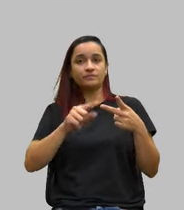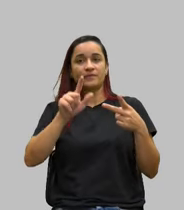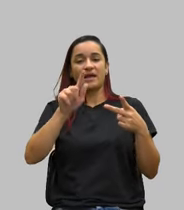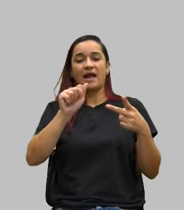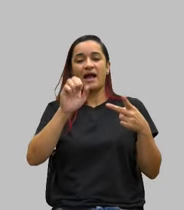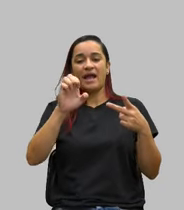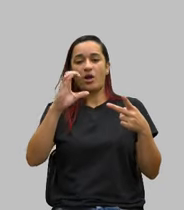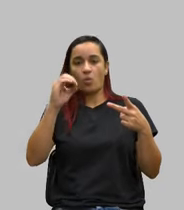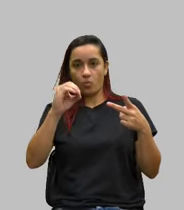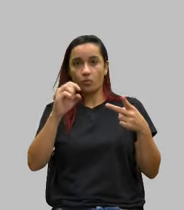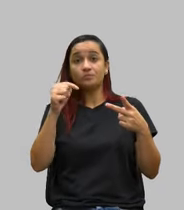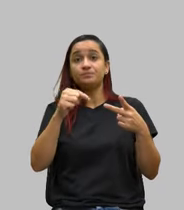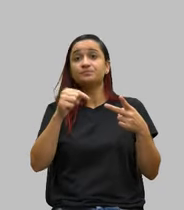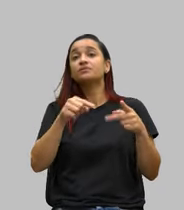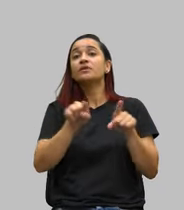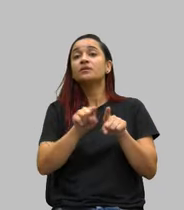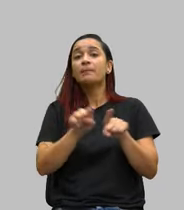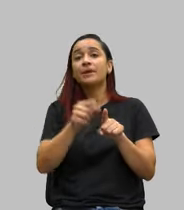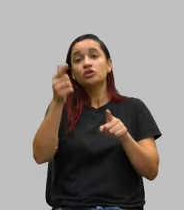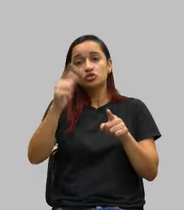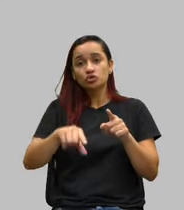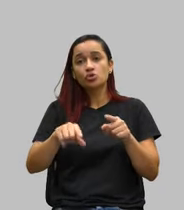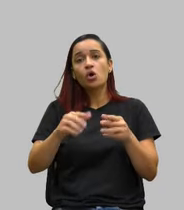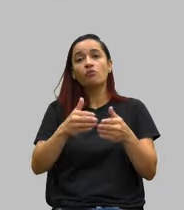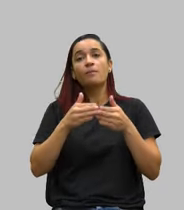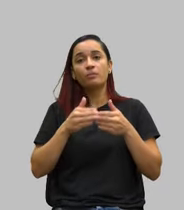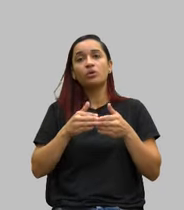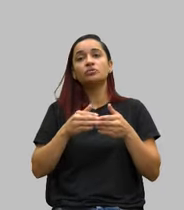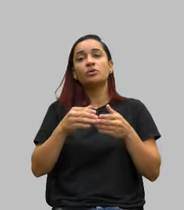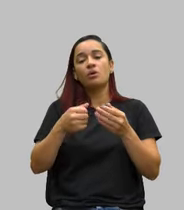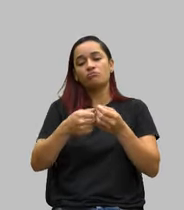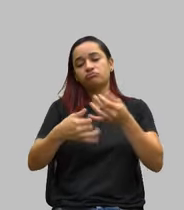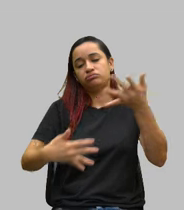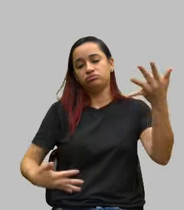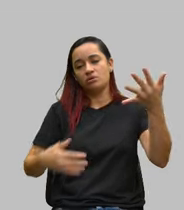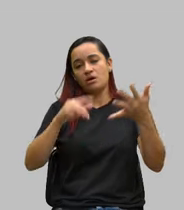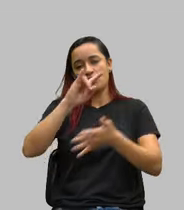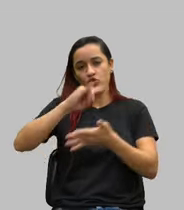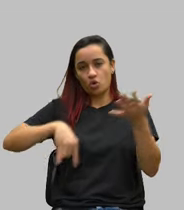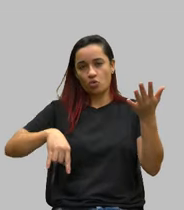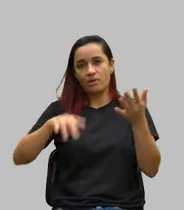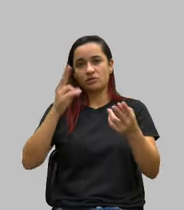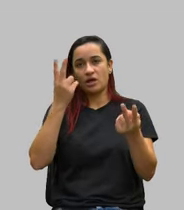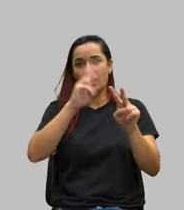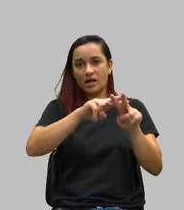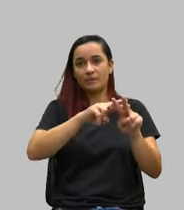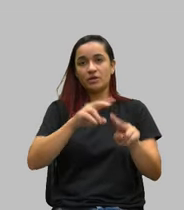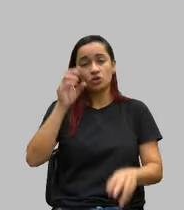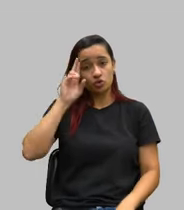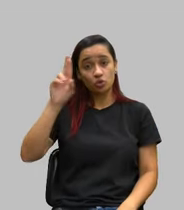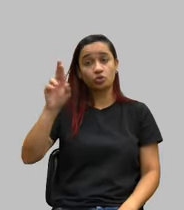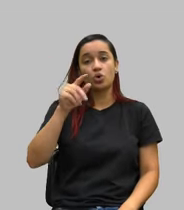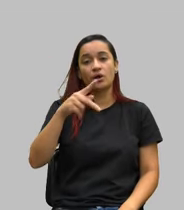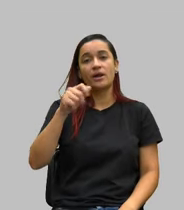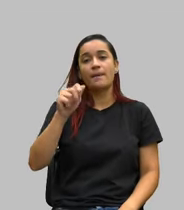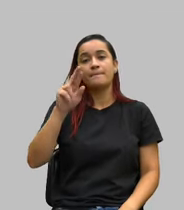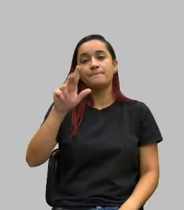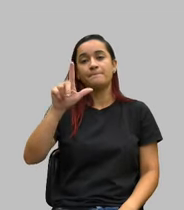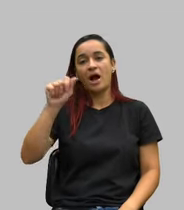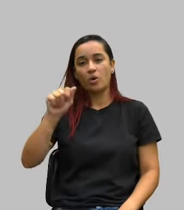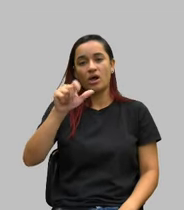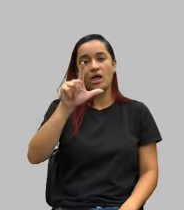novamente diante já do prontuário do vaso prontuário criminal a dout Paula Aires Lima da